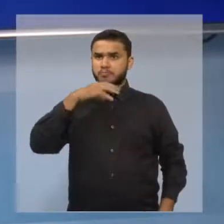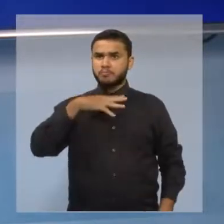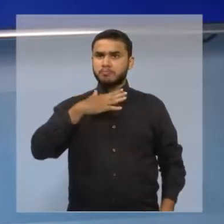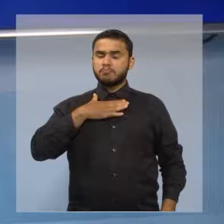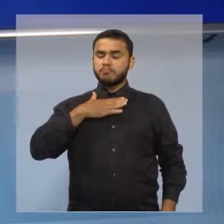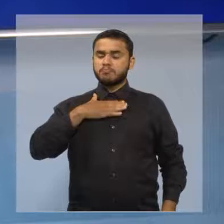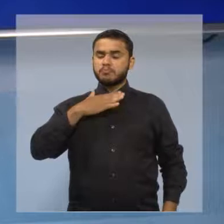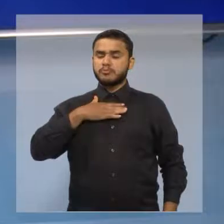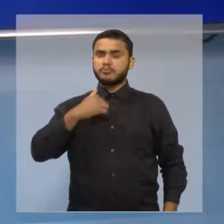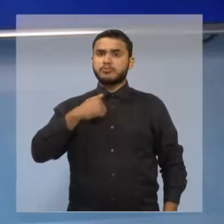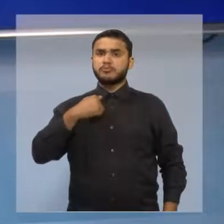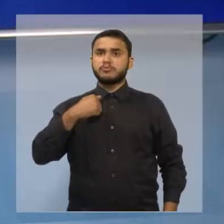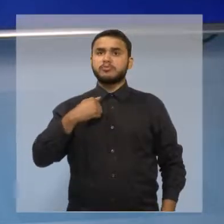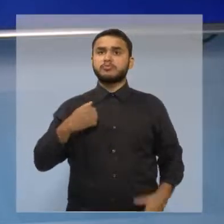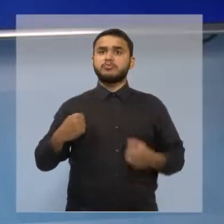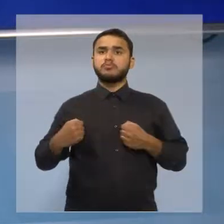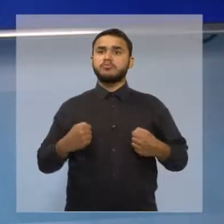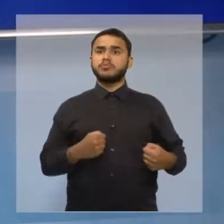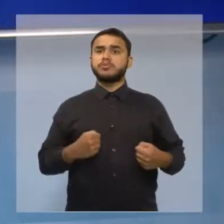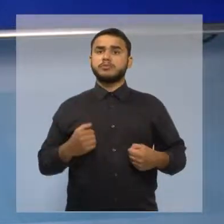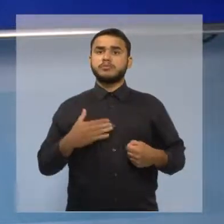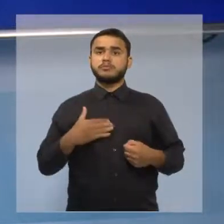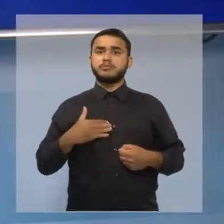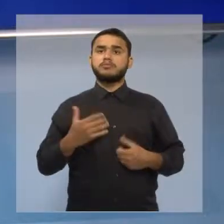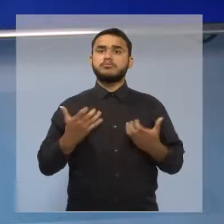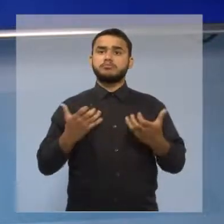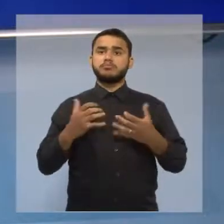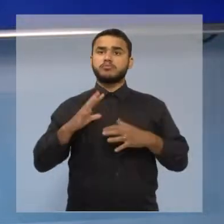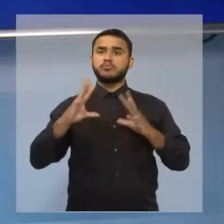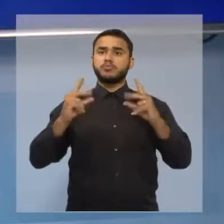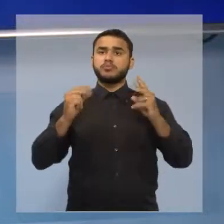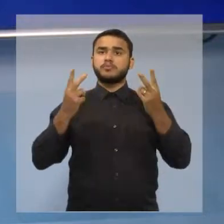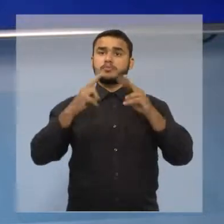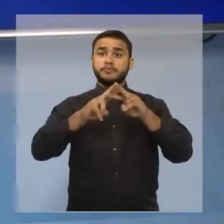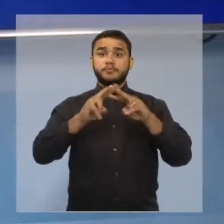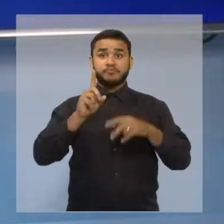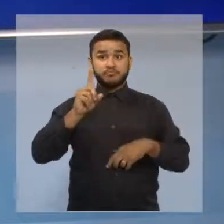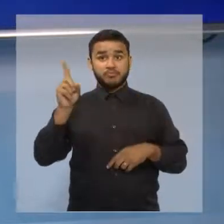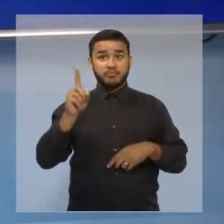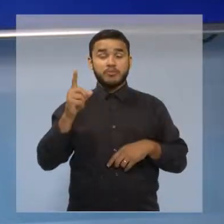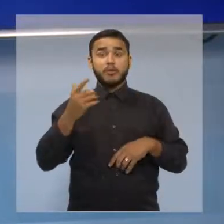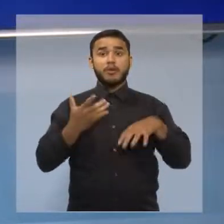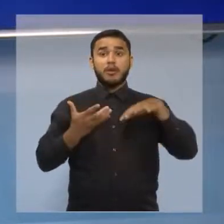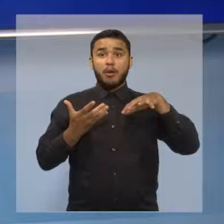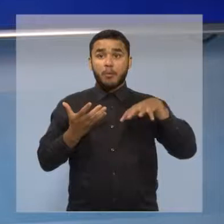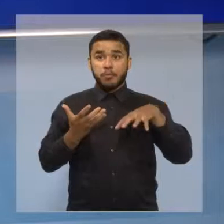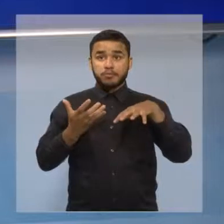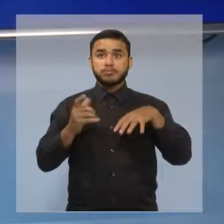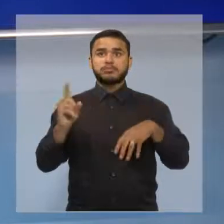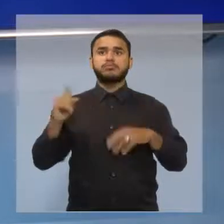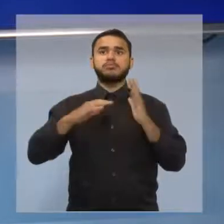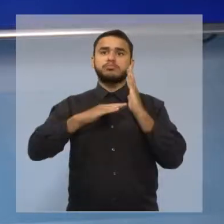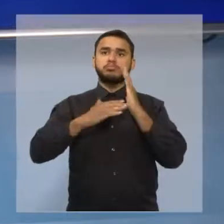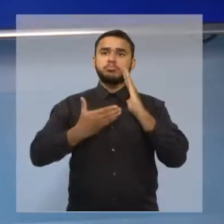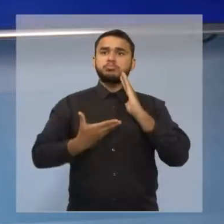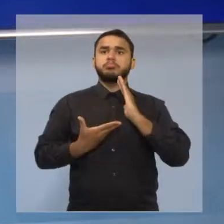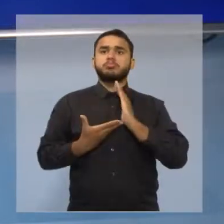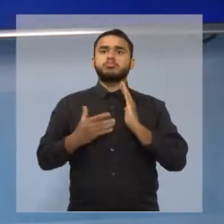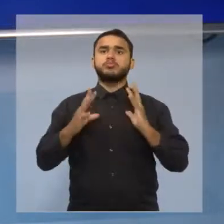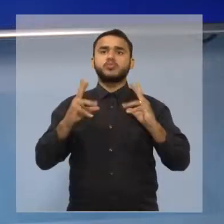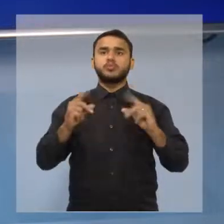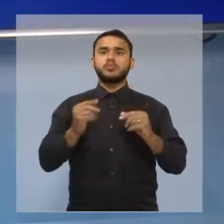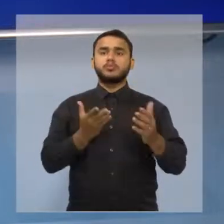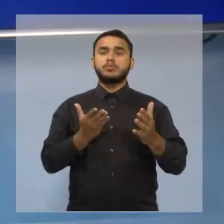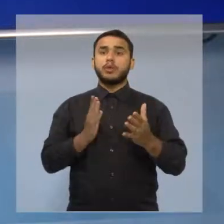de autoridades, que na semana que passou, o Congresso Nacional aprovou uma lei onde passa